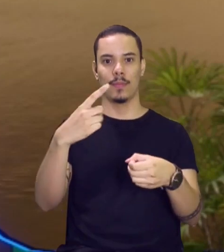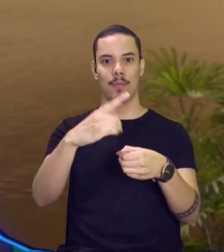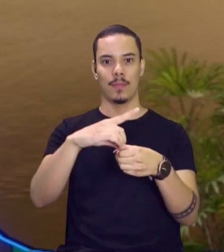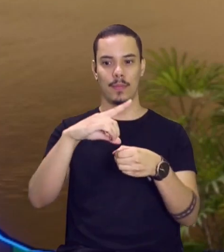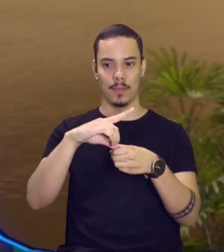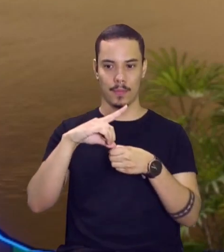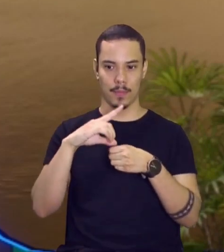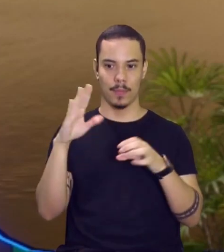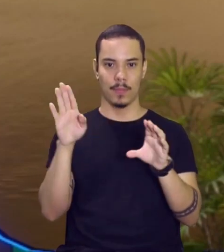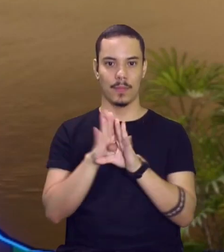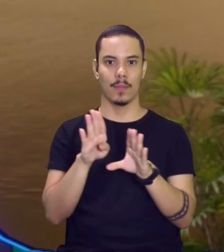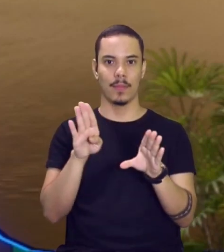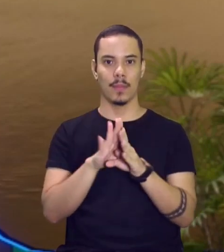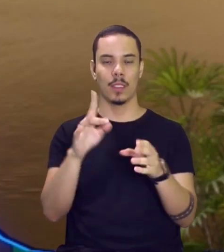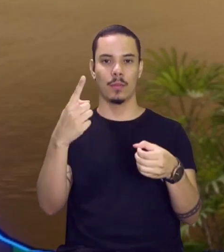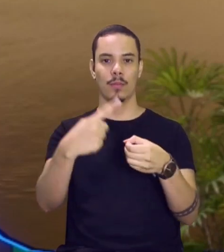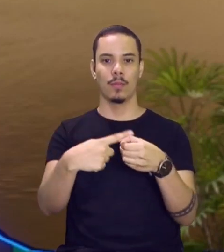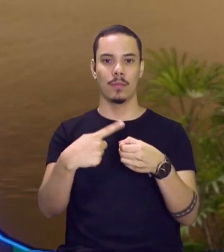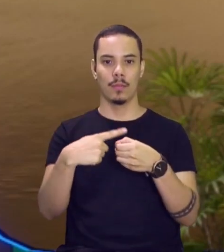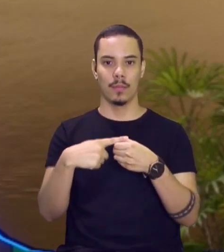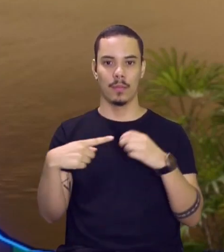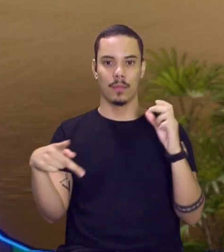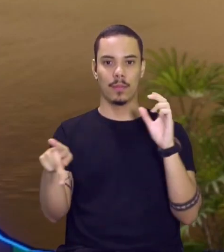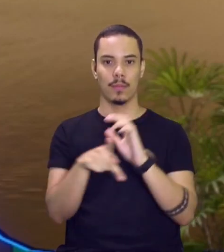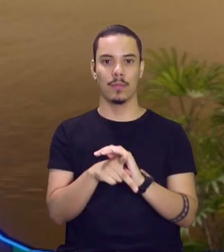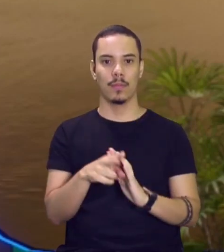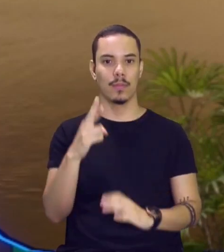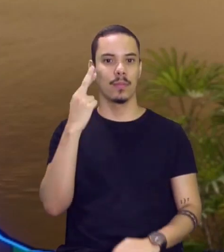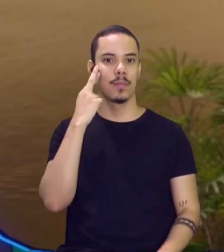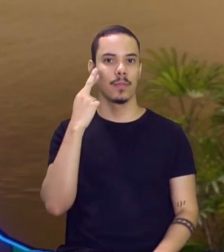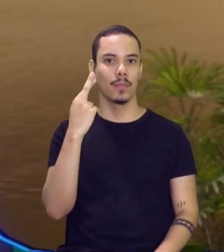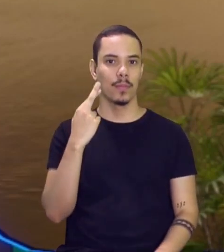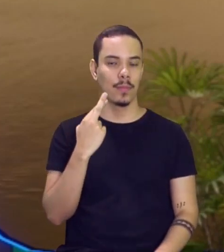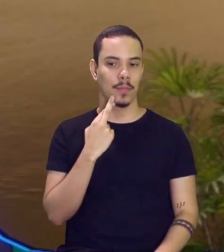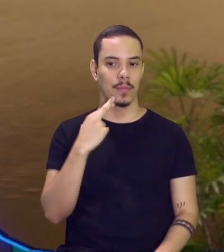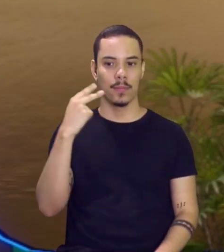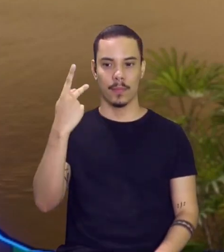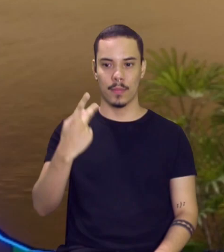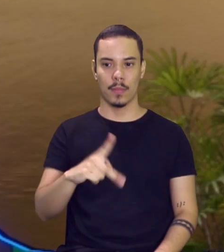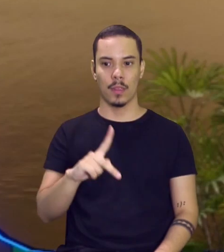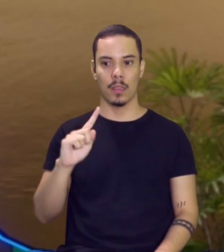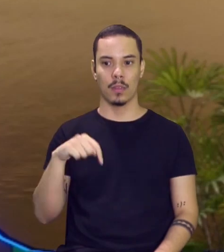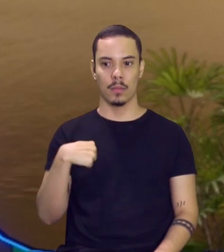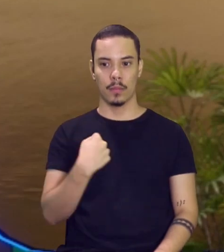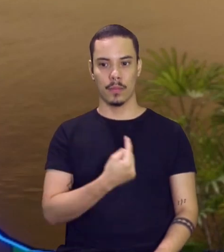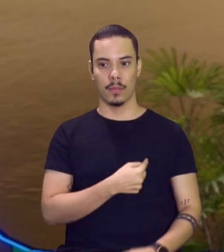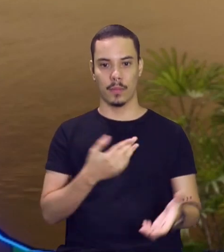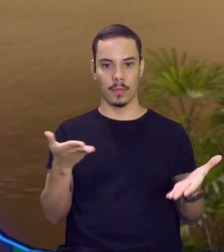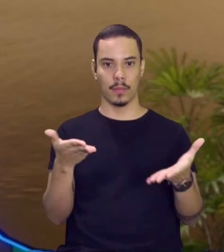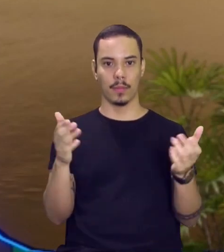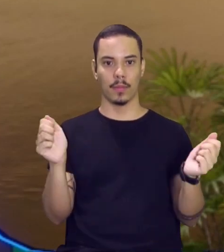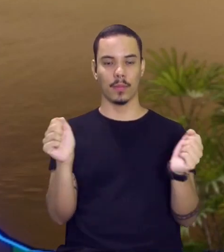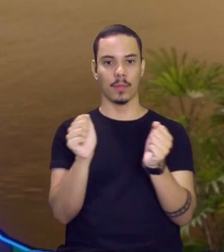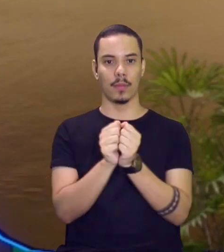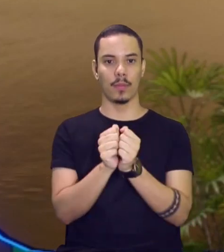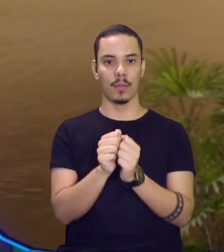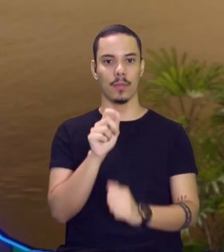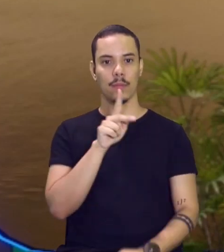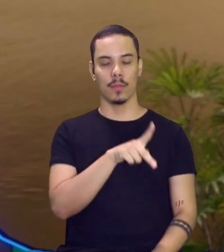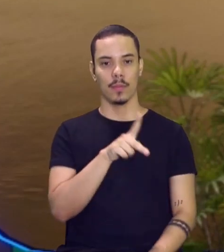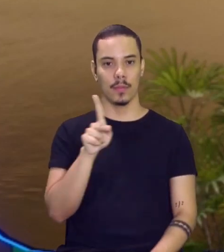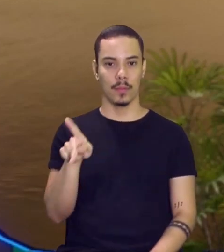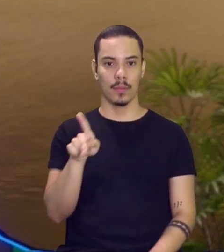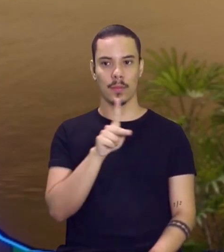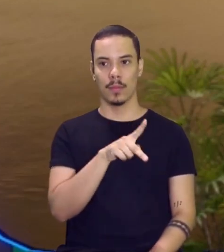nos municípios de Rondônia, nós iremos agora, juntamente com o professor, aí